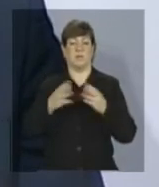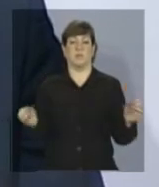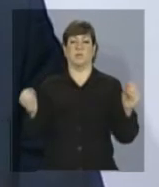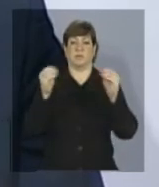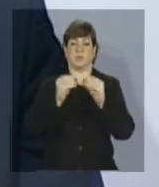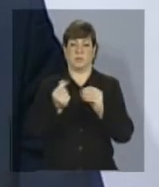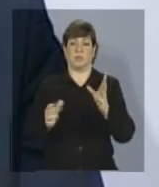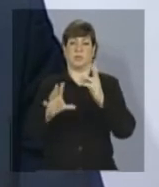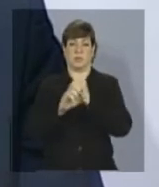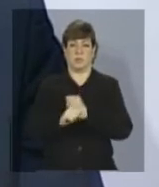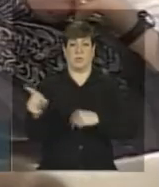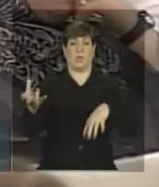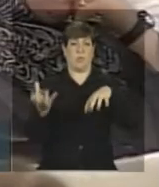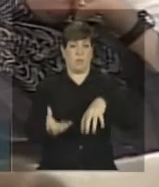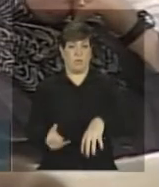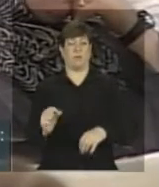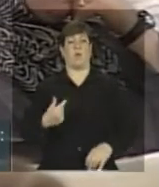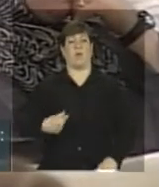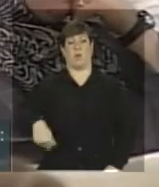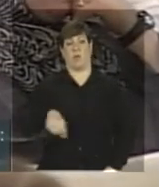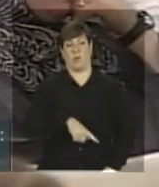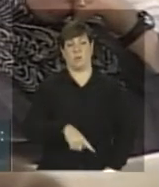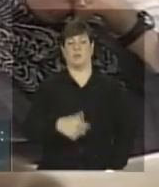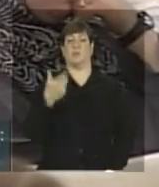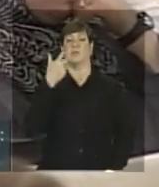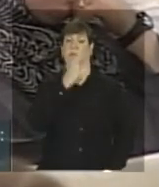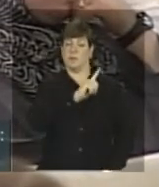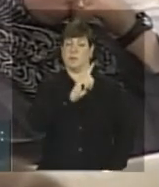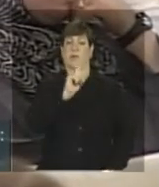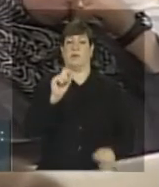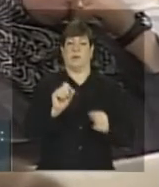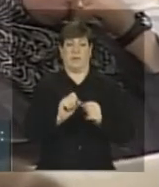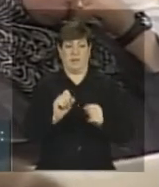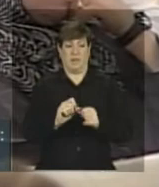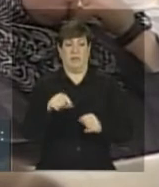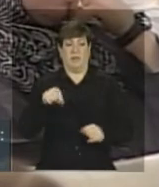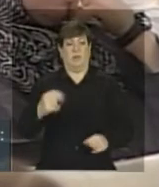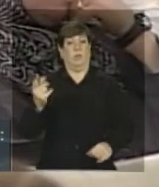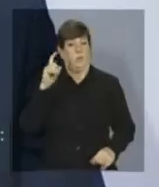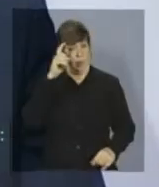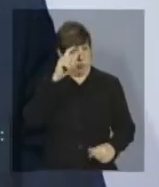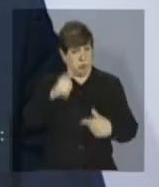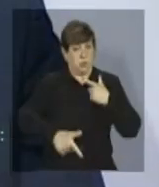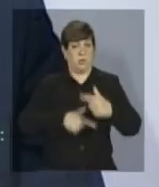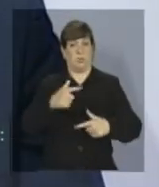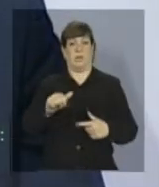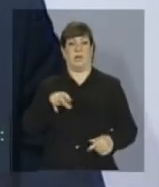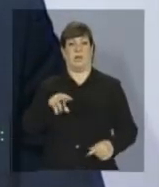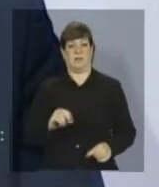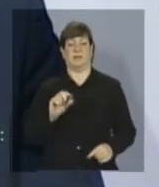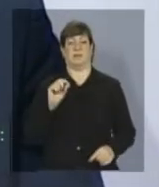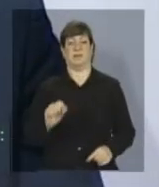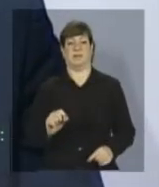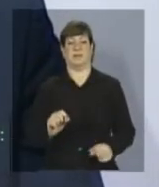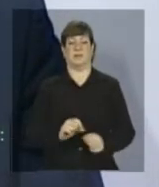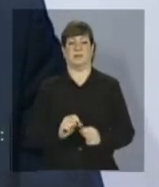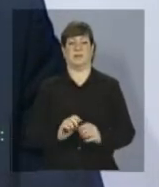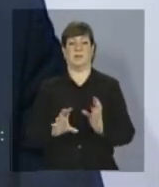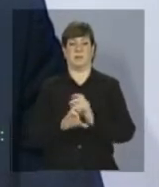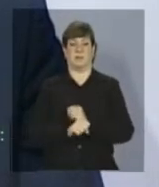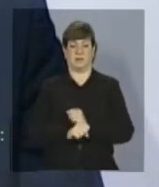suplementação orçamentária ao Congresso Nacional e nós finalmente fechamos esse difícil ano com uma execução de